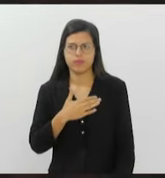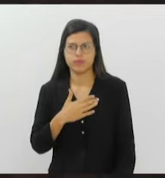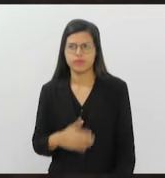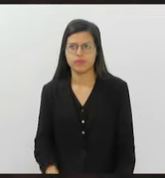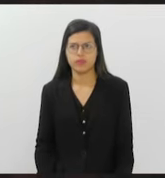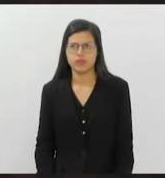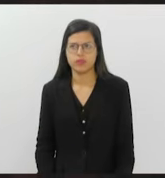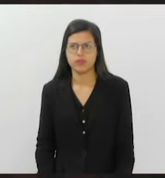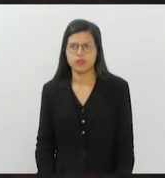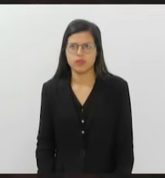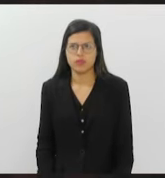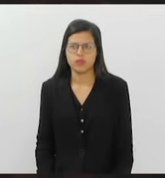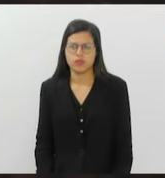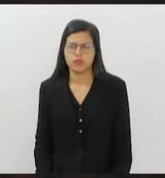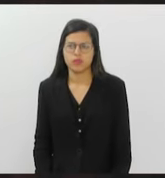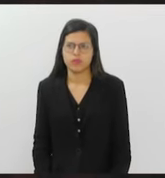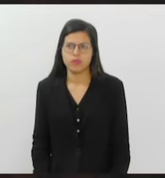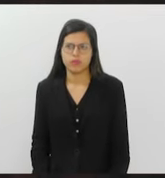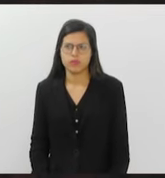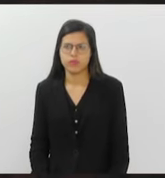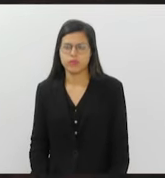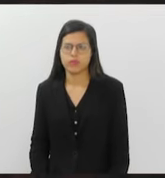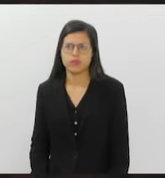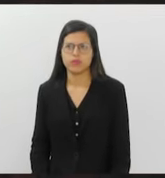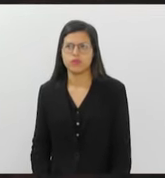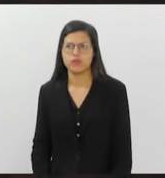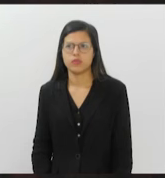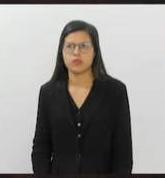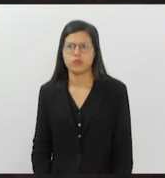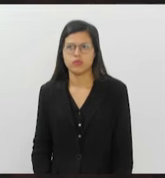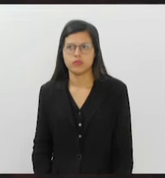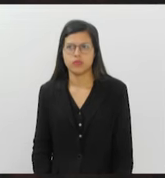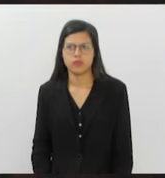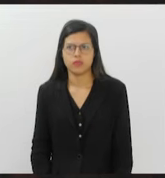Guilherme, por favor, no painel. Deputado Guilherme Schleder.